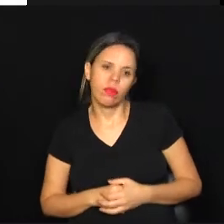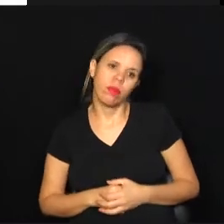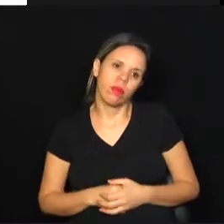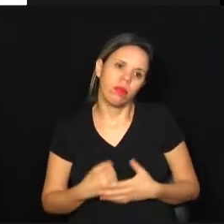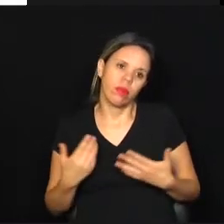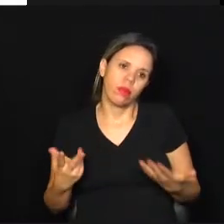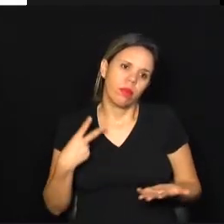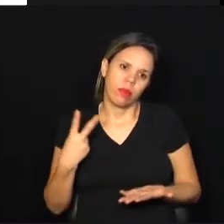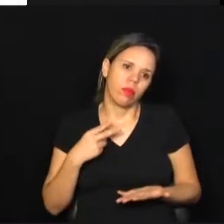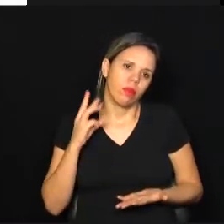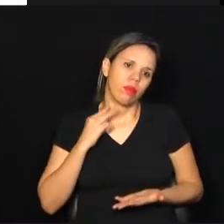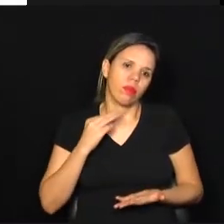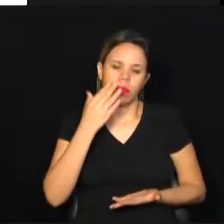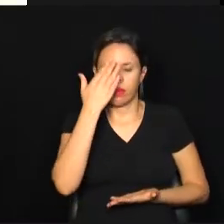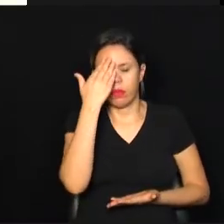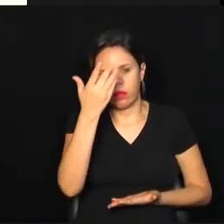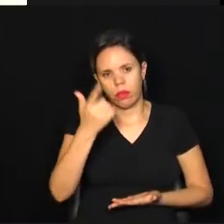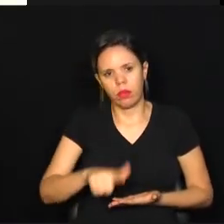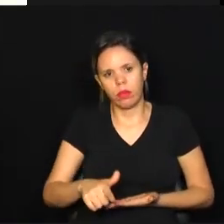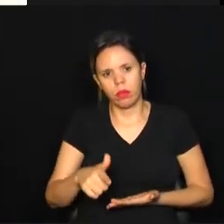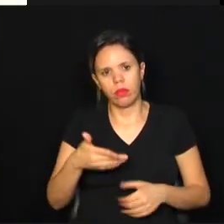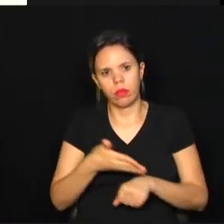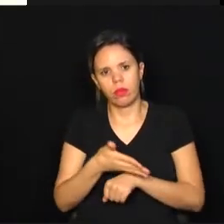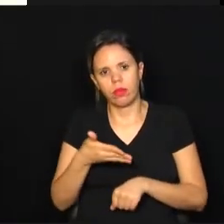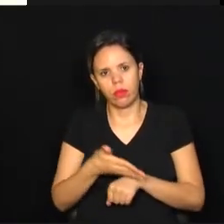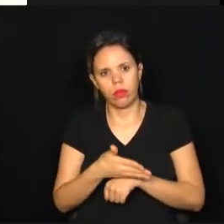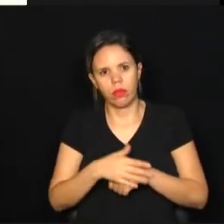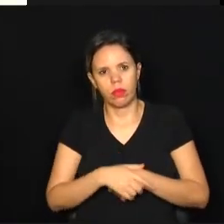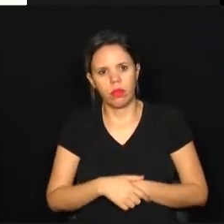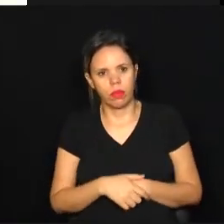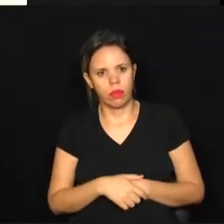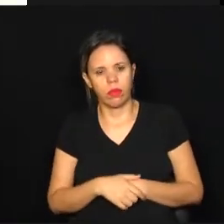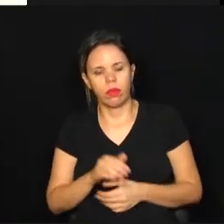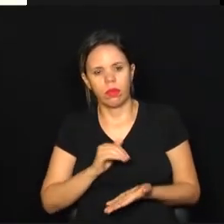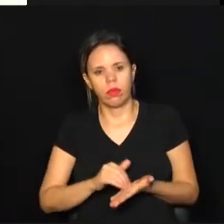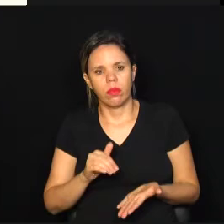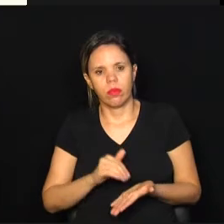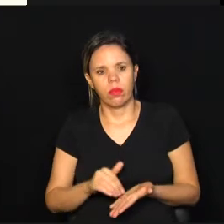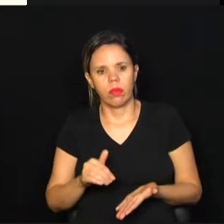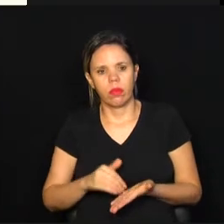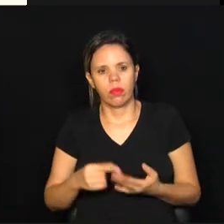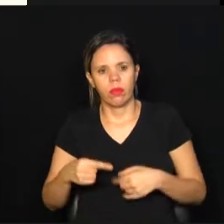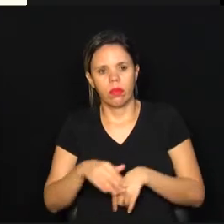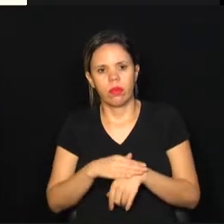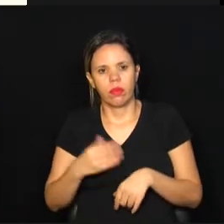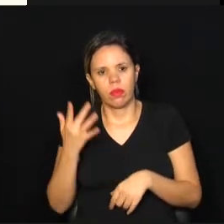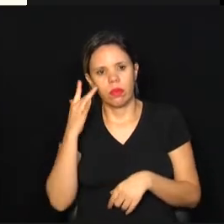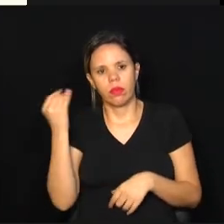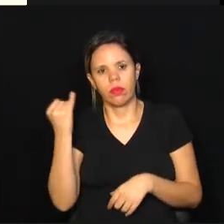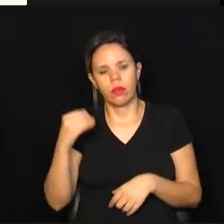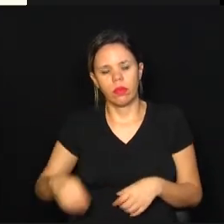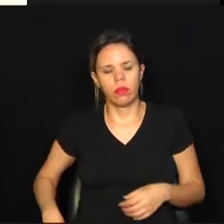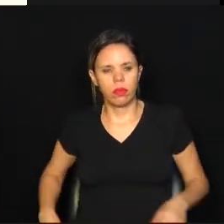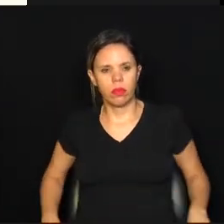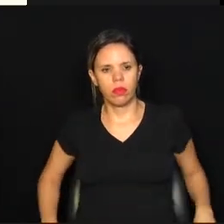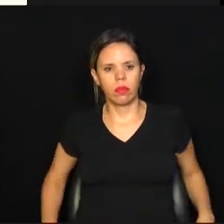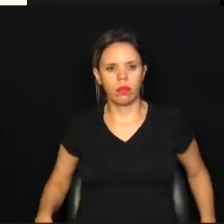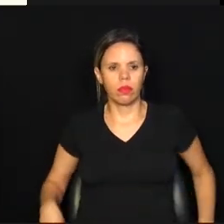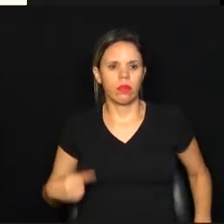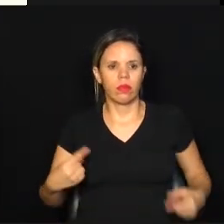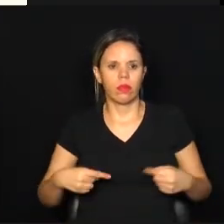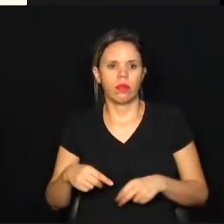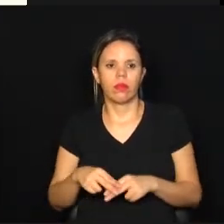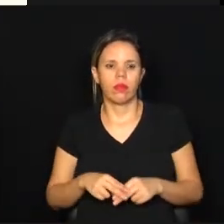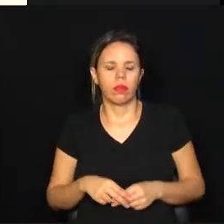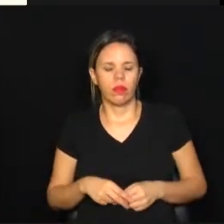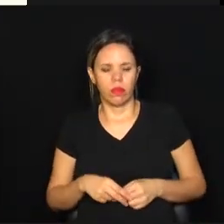Então, vereador Cecílio, eu agradeço mais uma vez a participação da secretaria no debate. Eu acho que é importante a discussão por